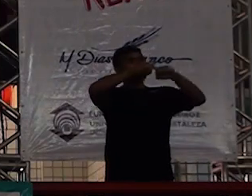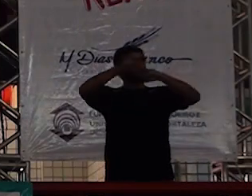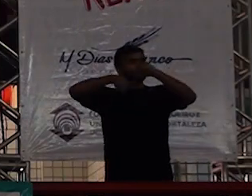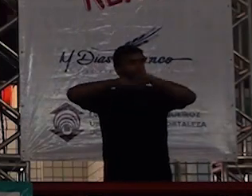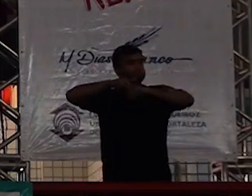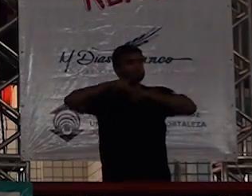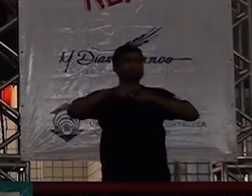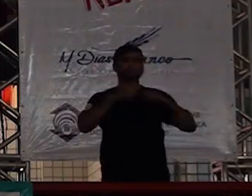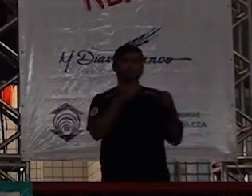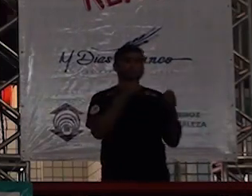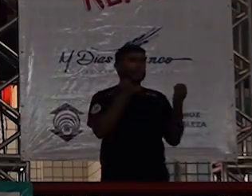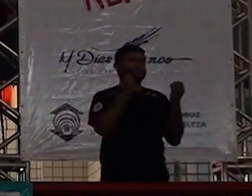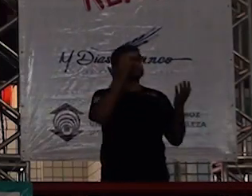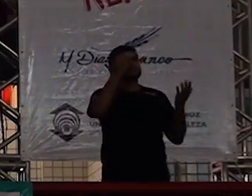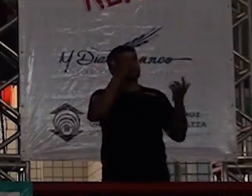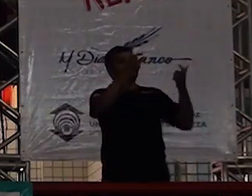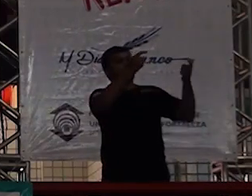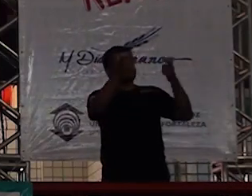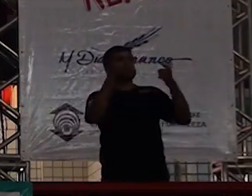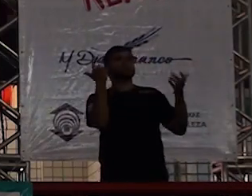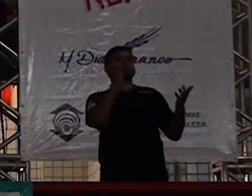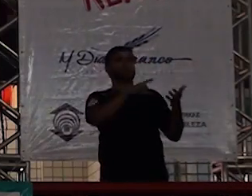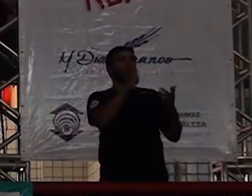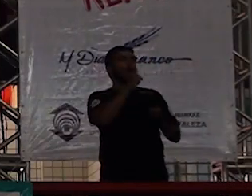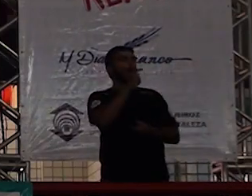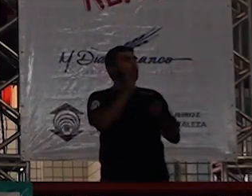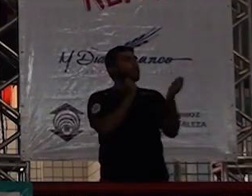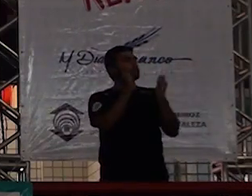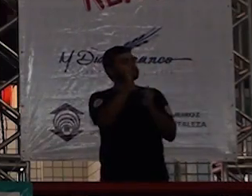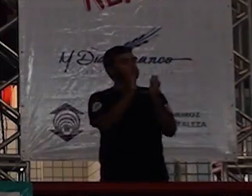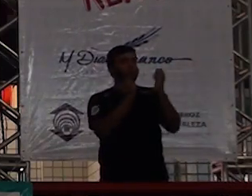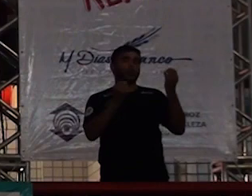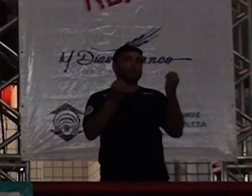e conhecer casos de sucesso na gestão da água.